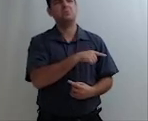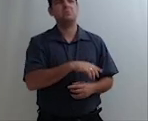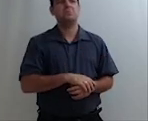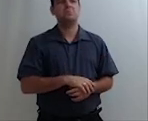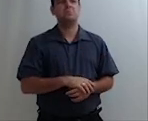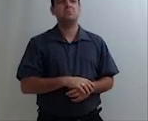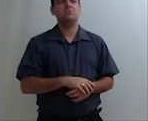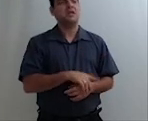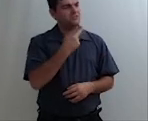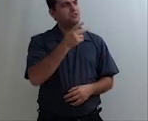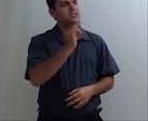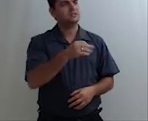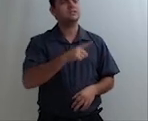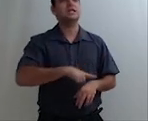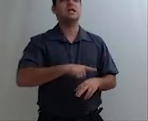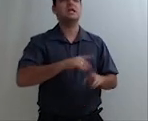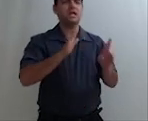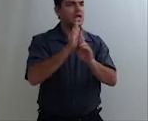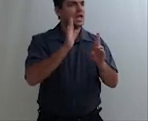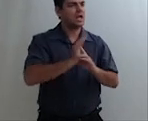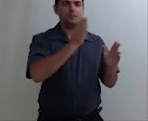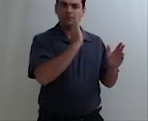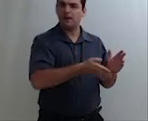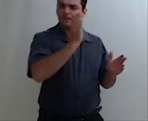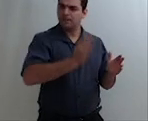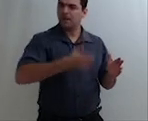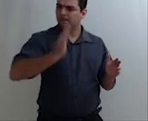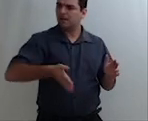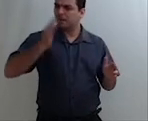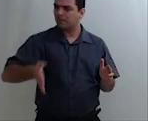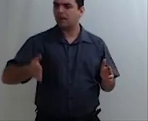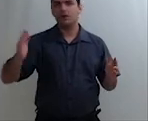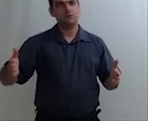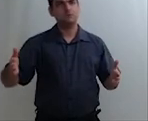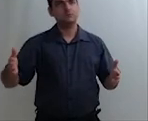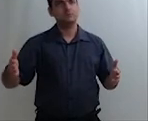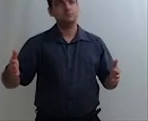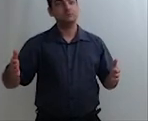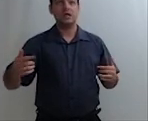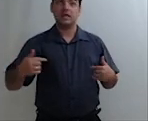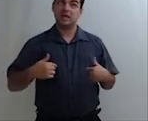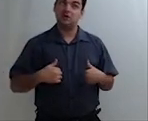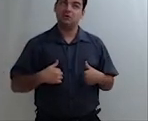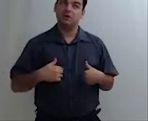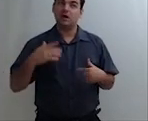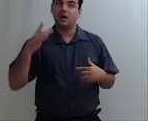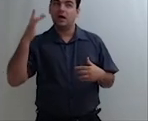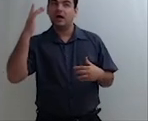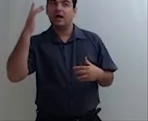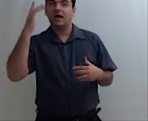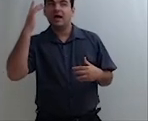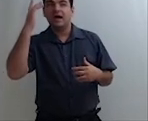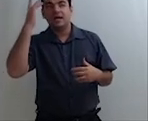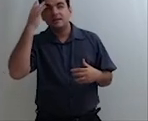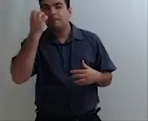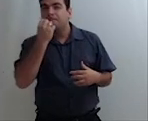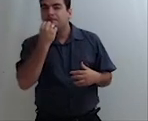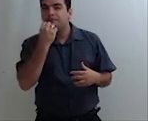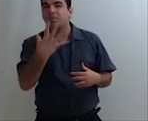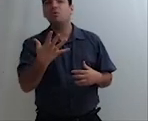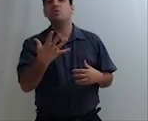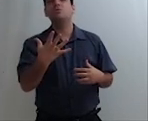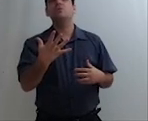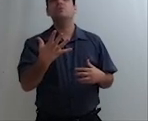rito legal a prova não vale eu achei isso algo ideal mas não fiquei